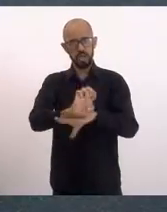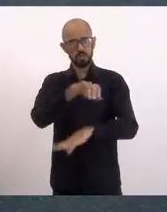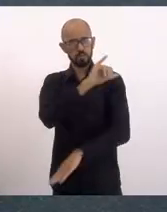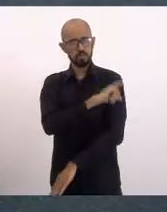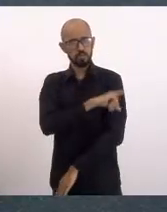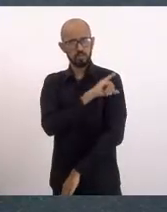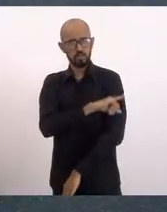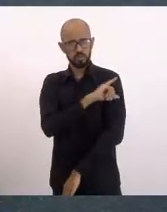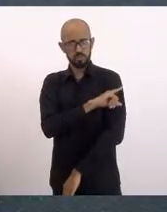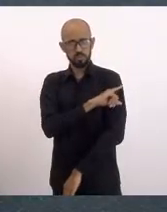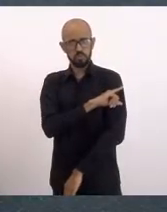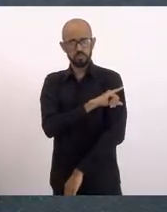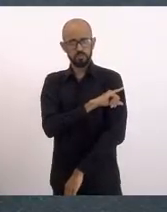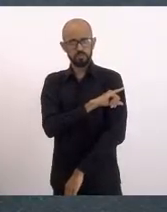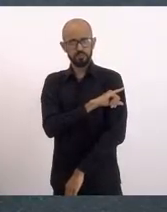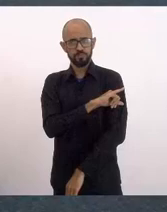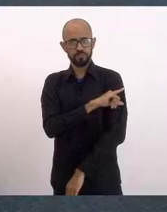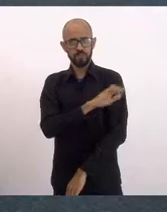Presidente,